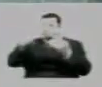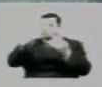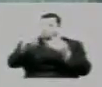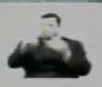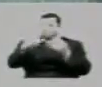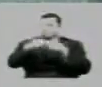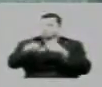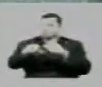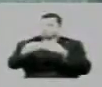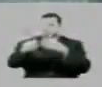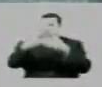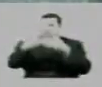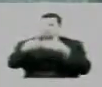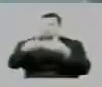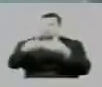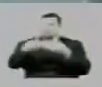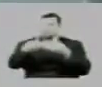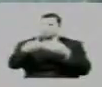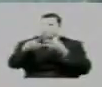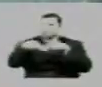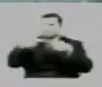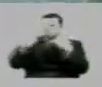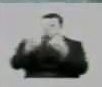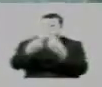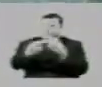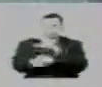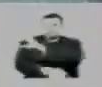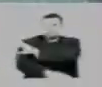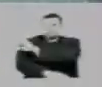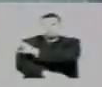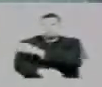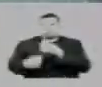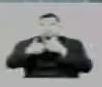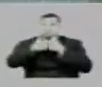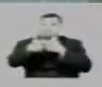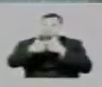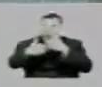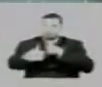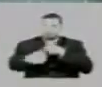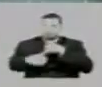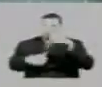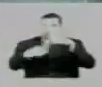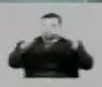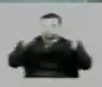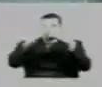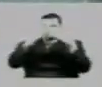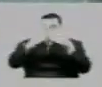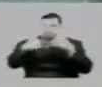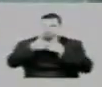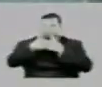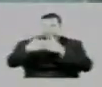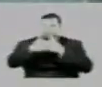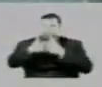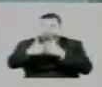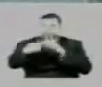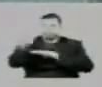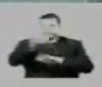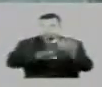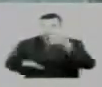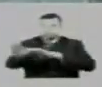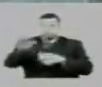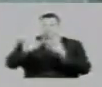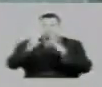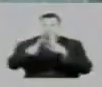da manhã, está convocada uma reunião da Comissão de Transporte, que eu presido nesta casa, Transporte, Trânsito e